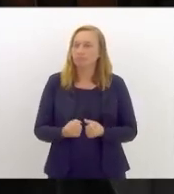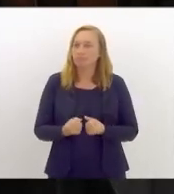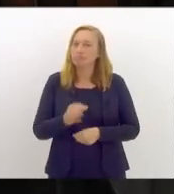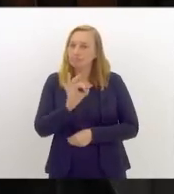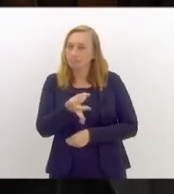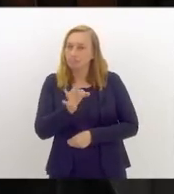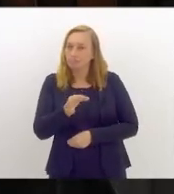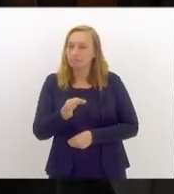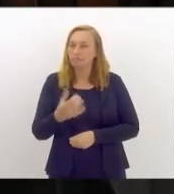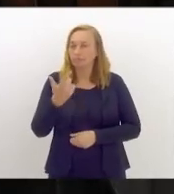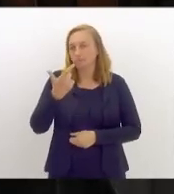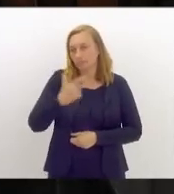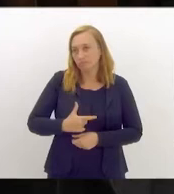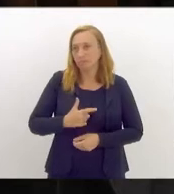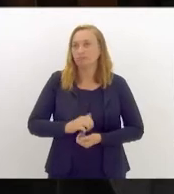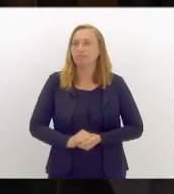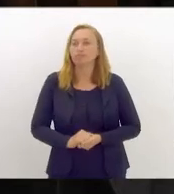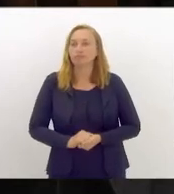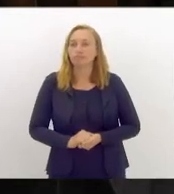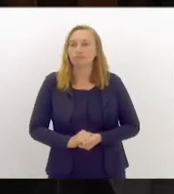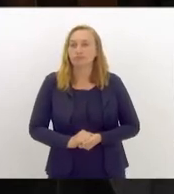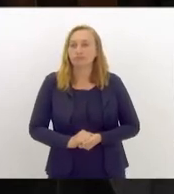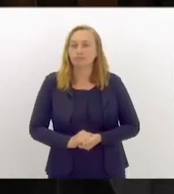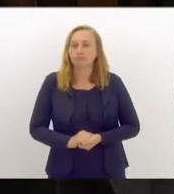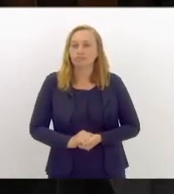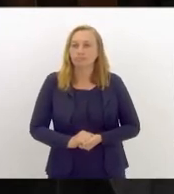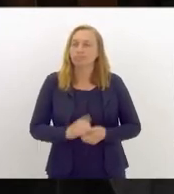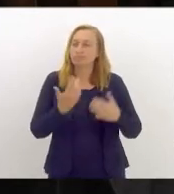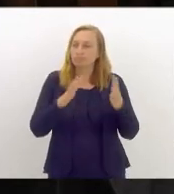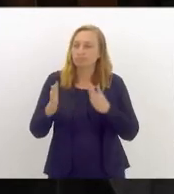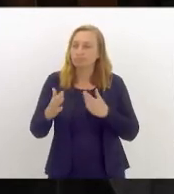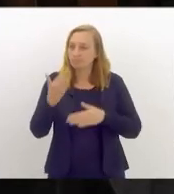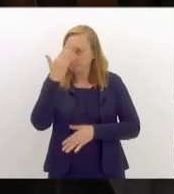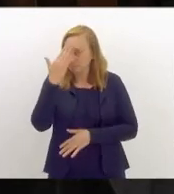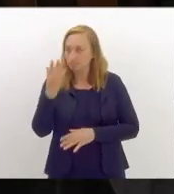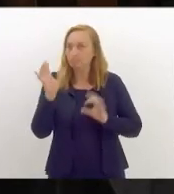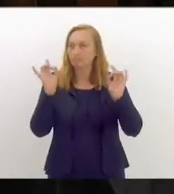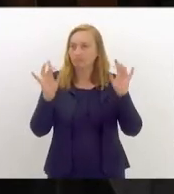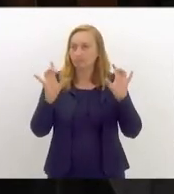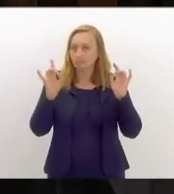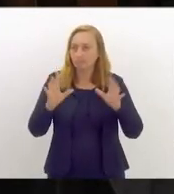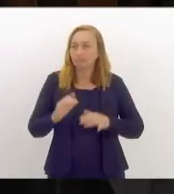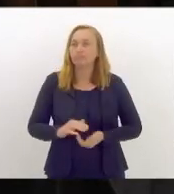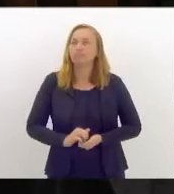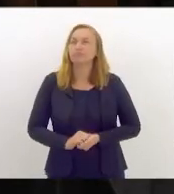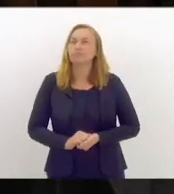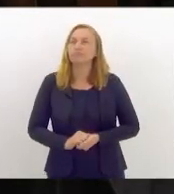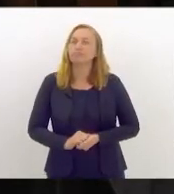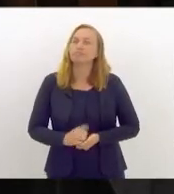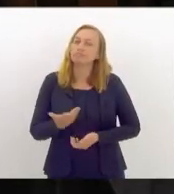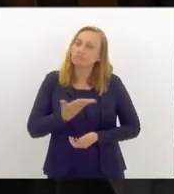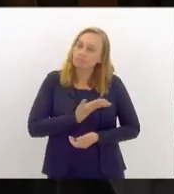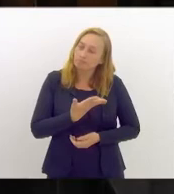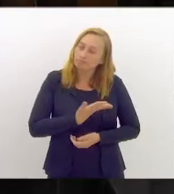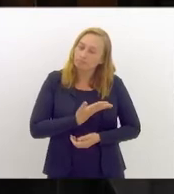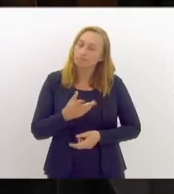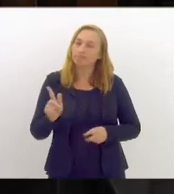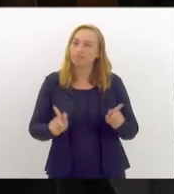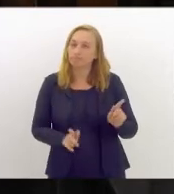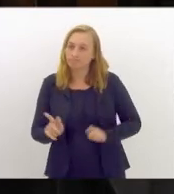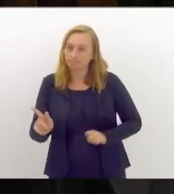exatamente do jeito que eu sou uma saudação e agradecimento especial aos meus sócios primos amigos